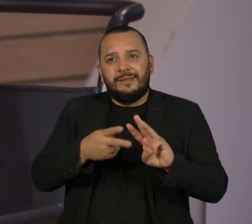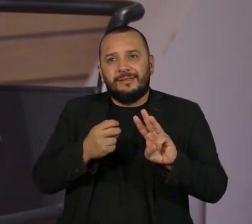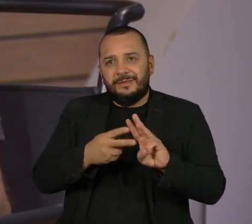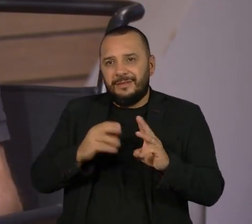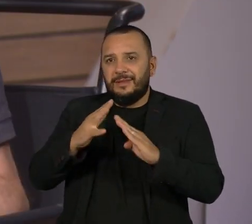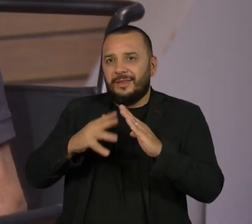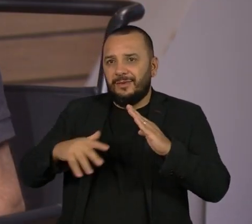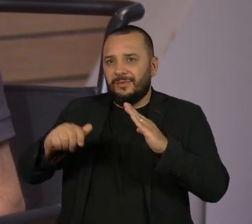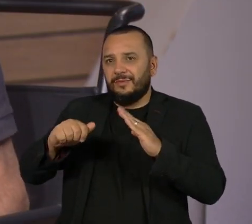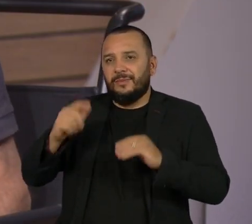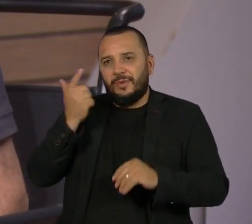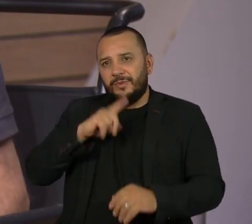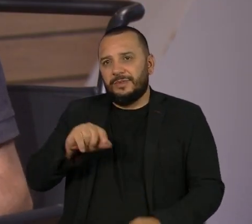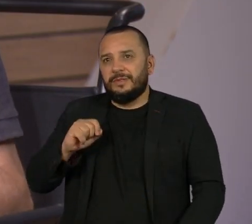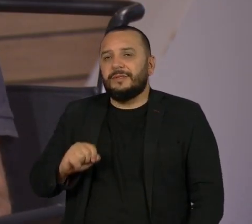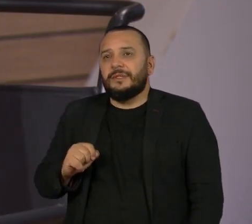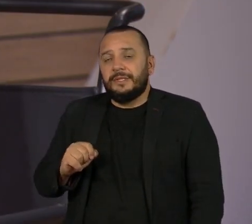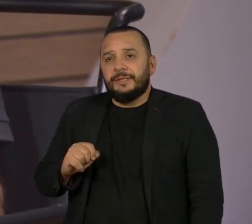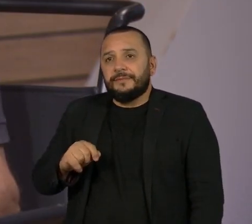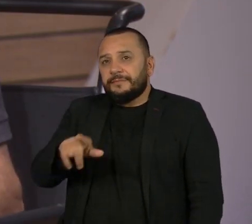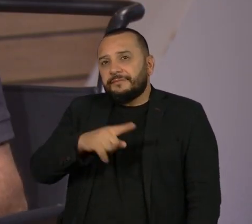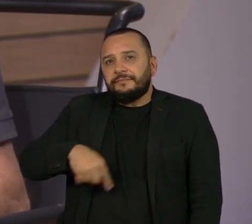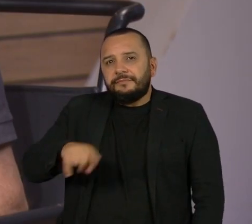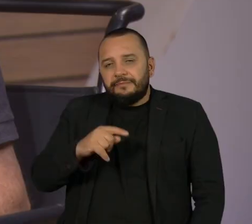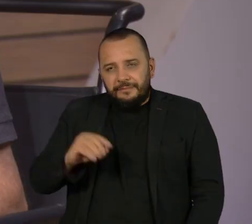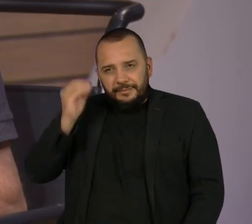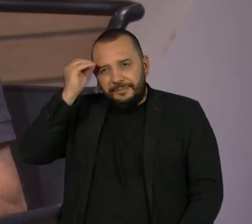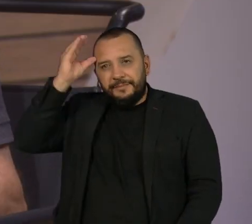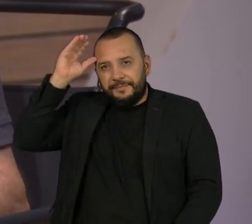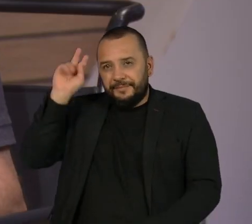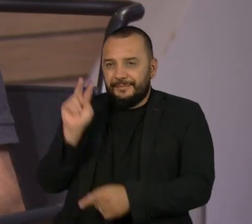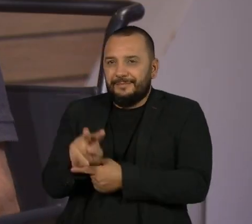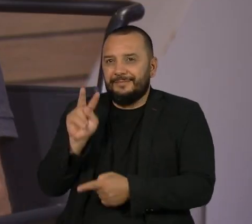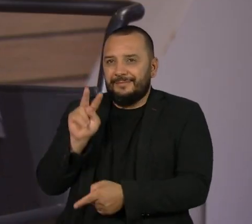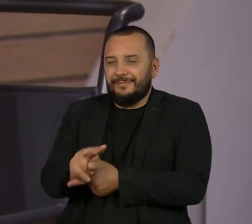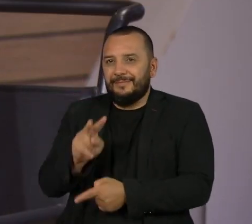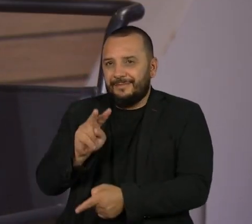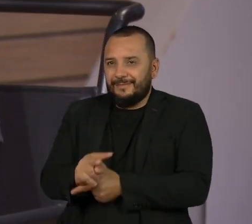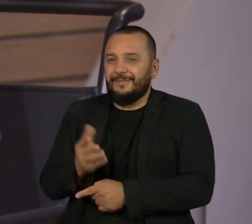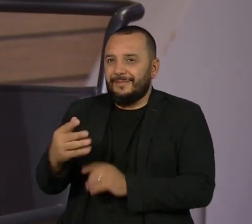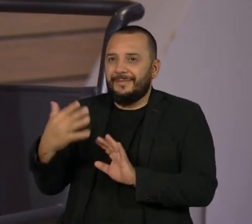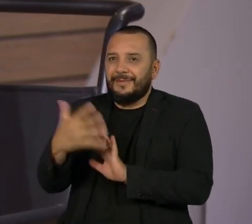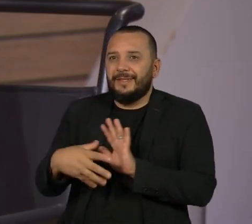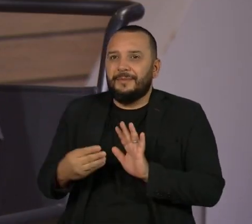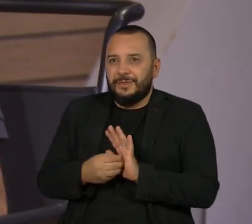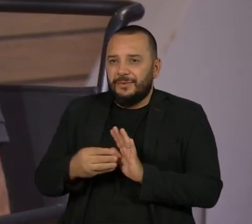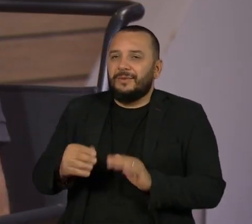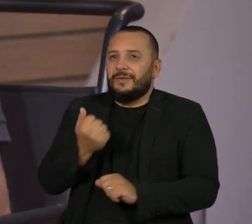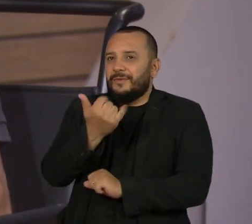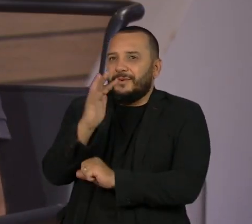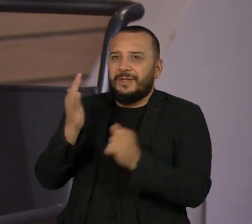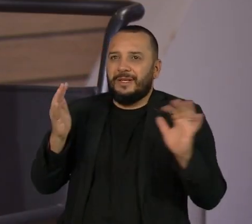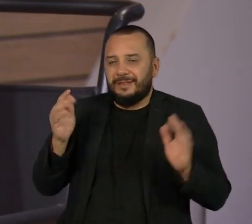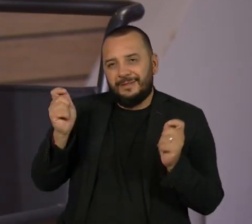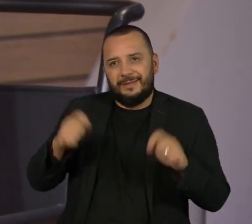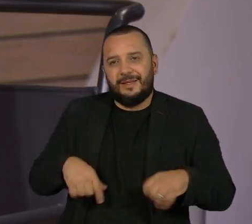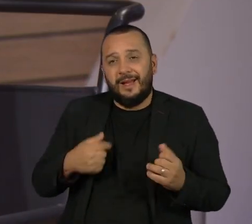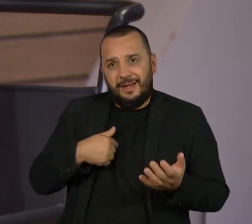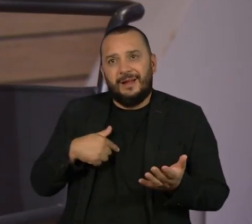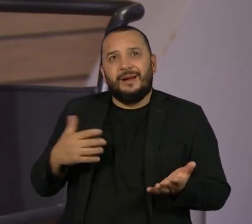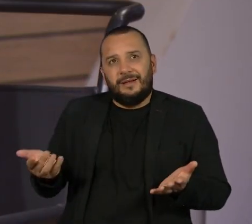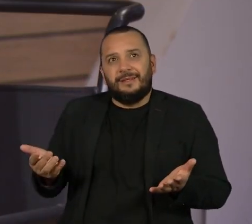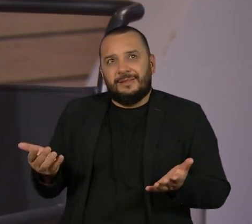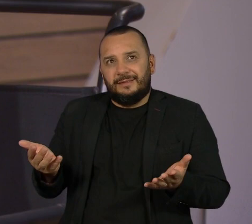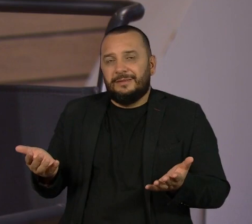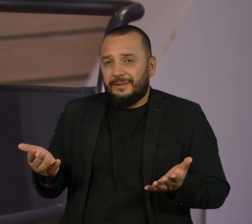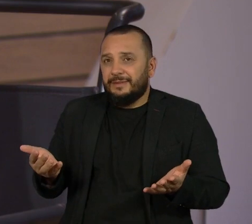quilombos, para aqueles que guardaram, né, esse conhecimento tradicional e essa condição de o mundo ainda ter o que